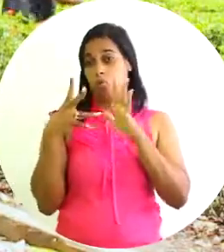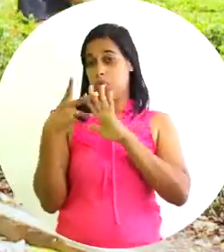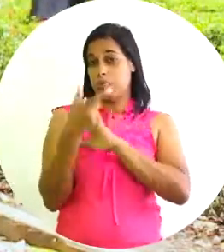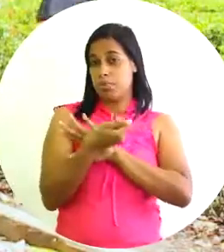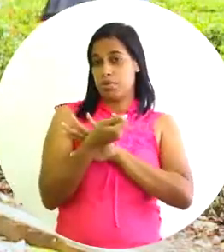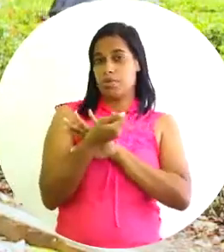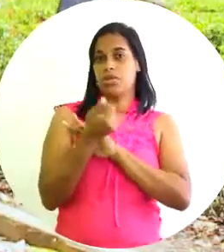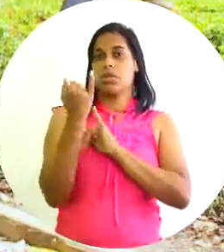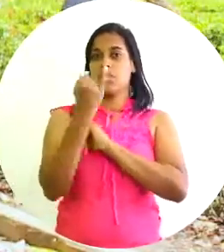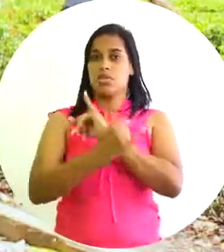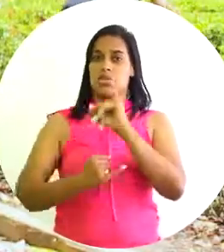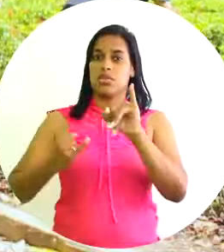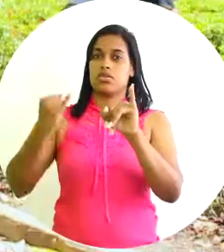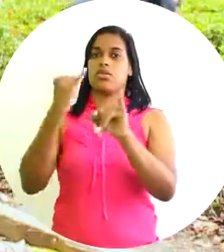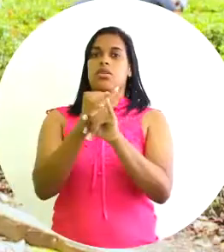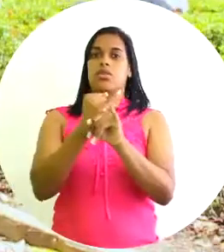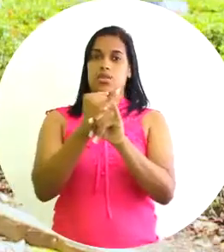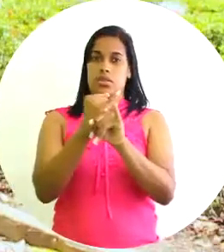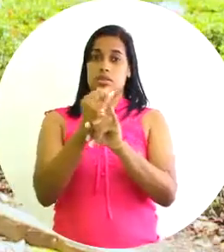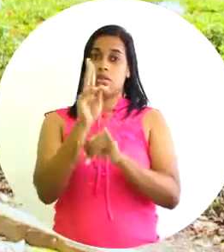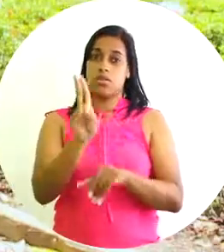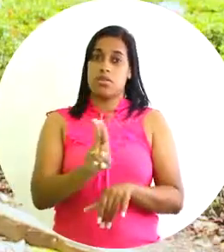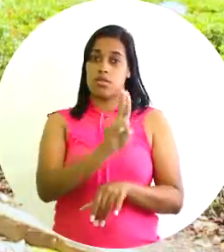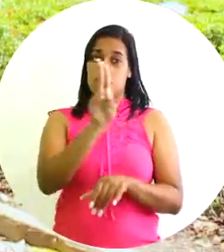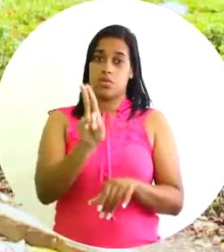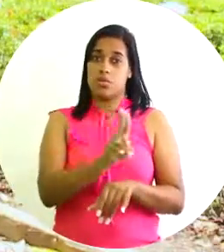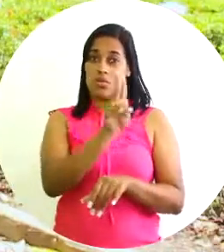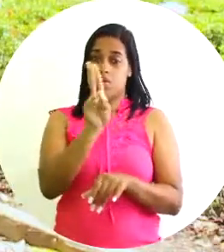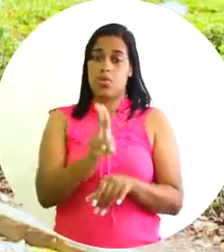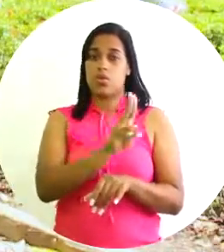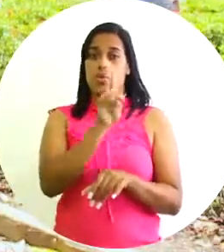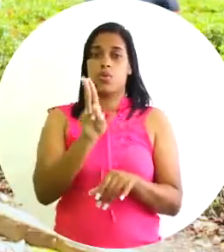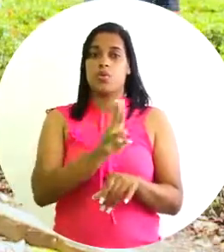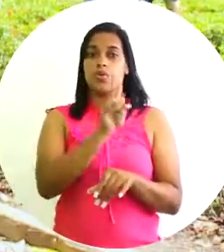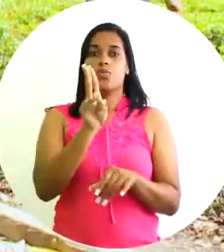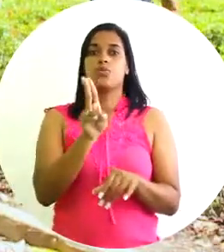e internacionais, elas são de uso menos